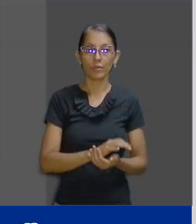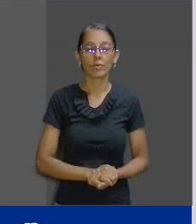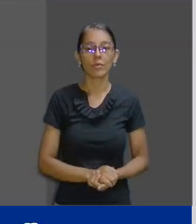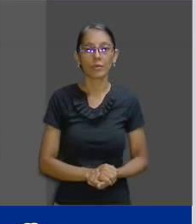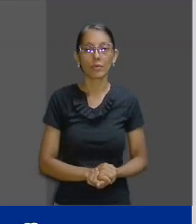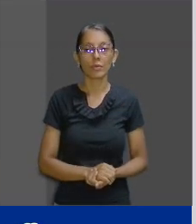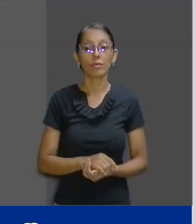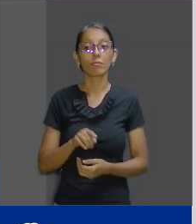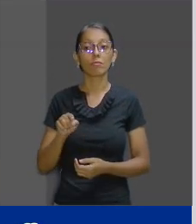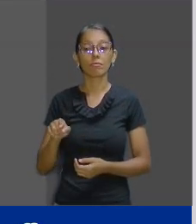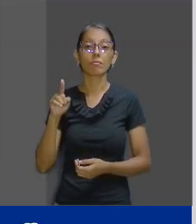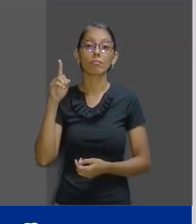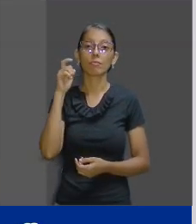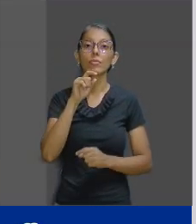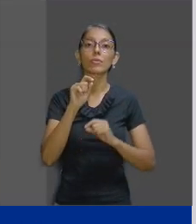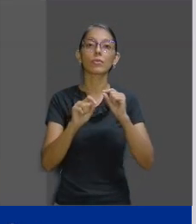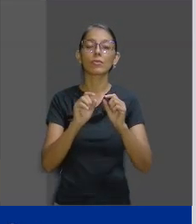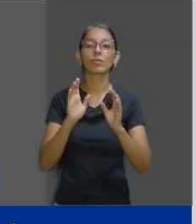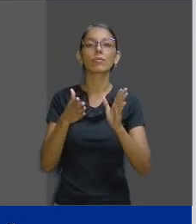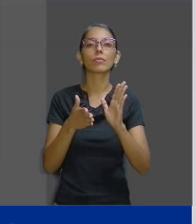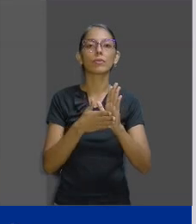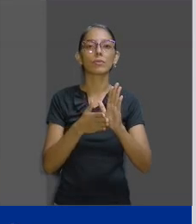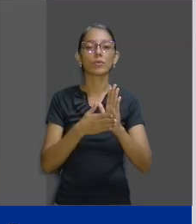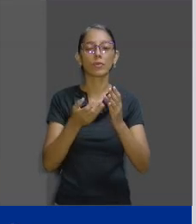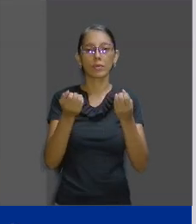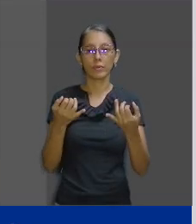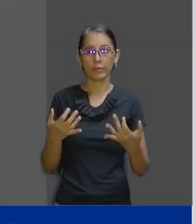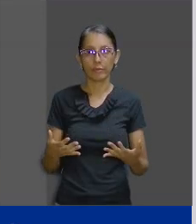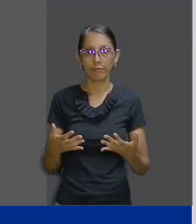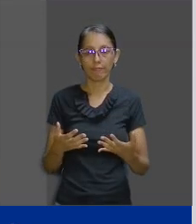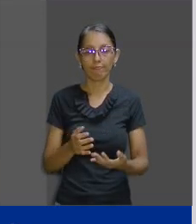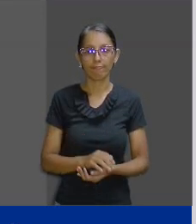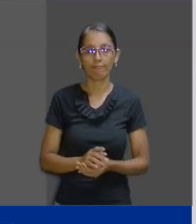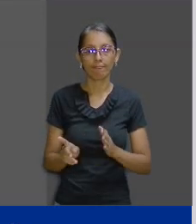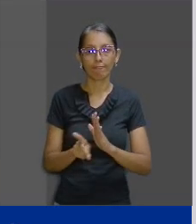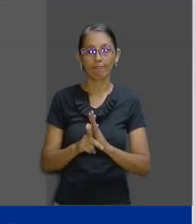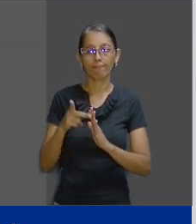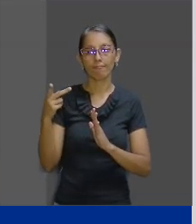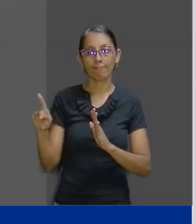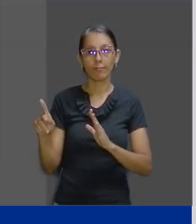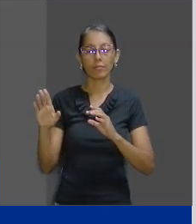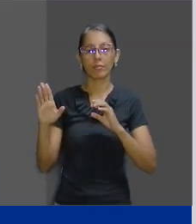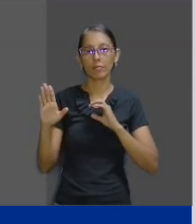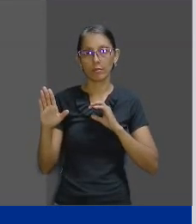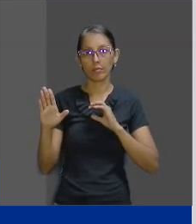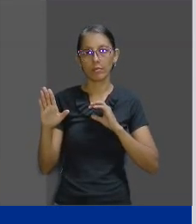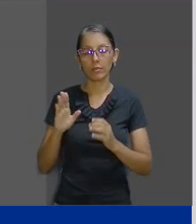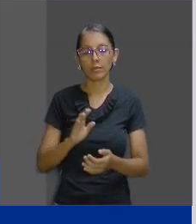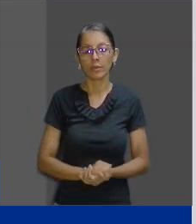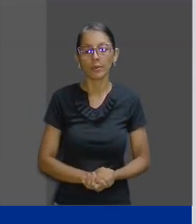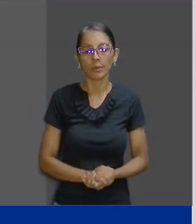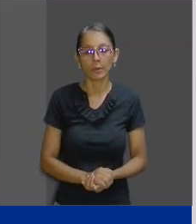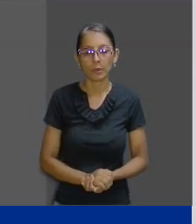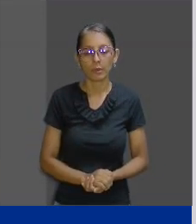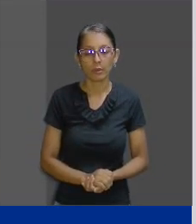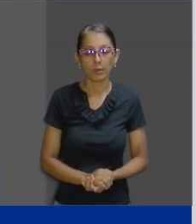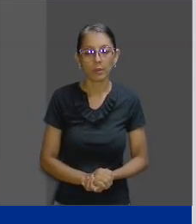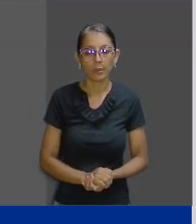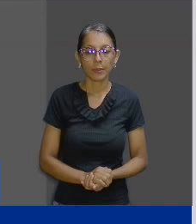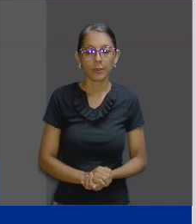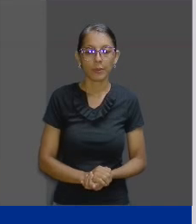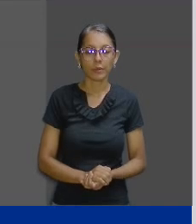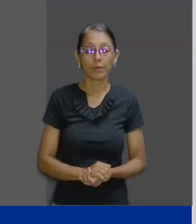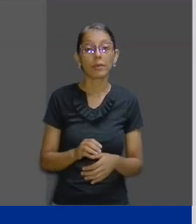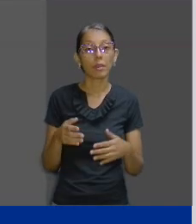foi demonstrado tanto nos autos quanto nesta ocasião que se tratava de um projeto extremamente ligado à campanha do senhor Jorge